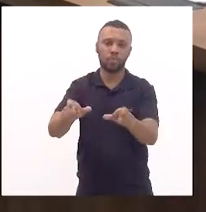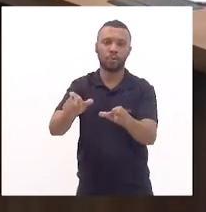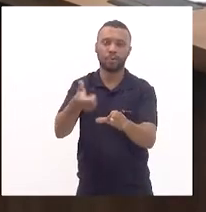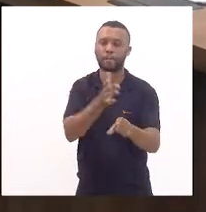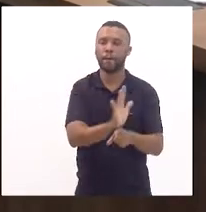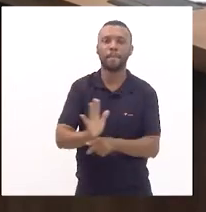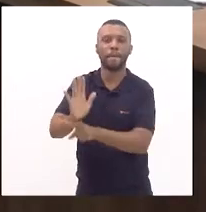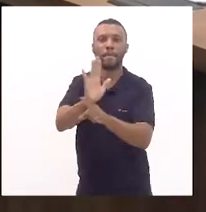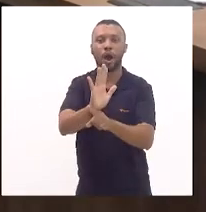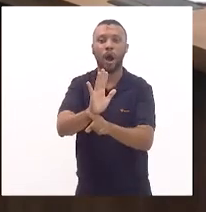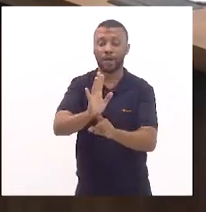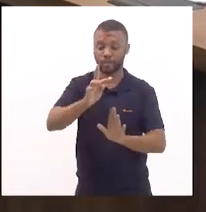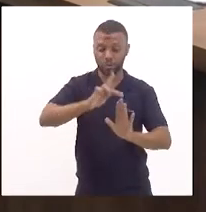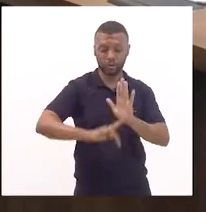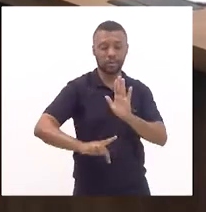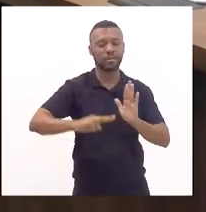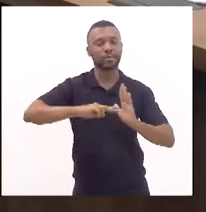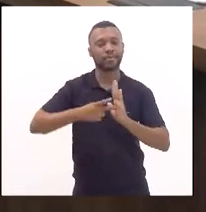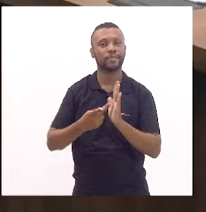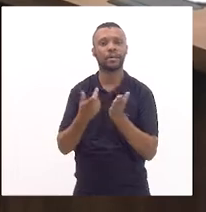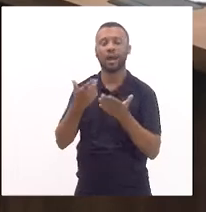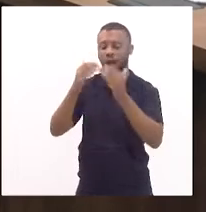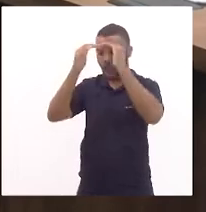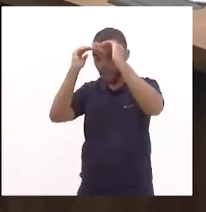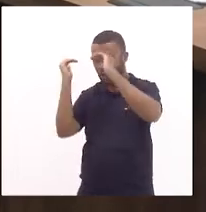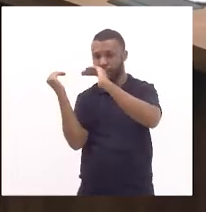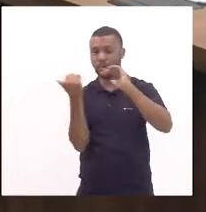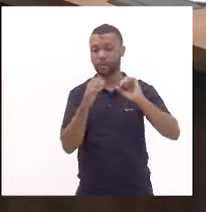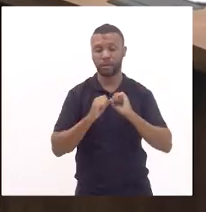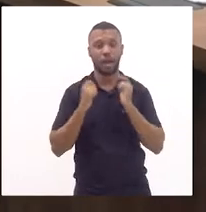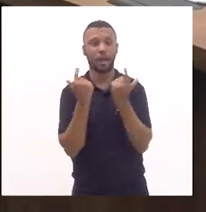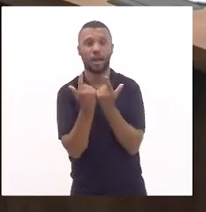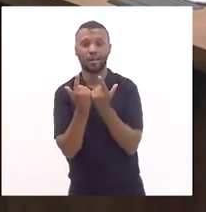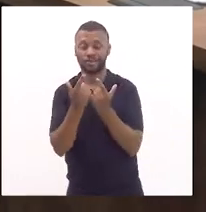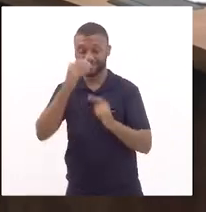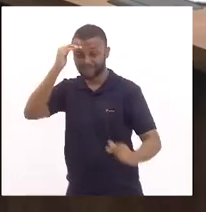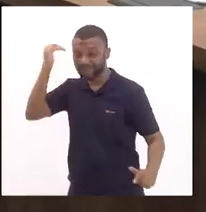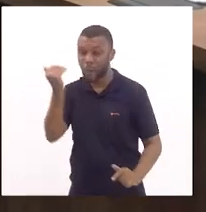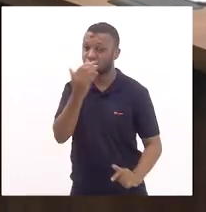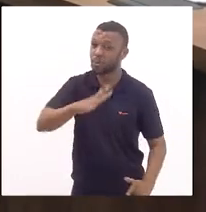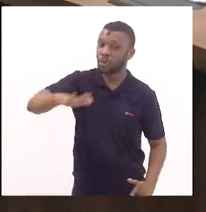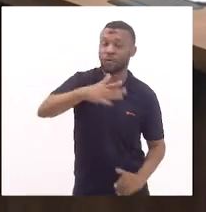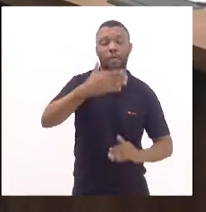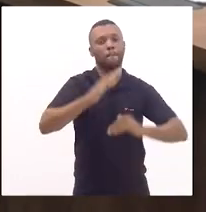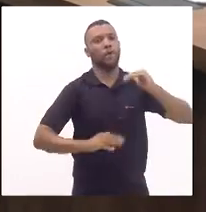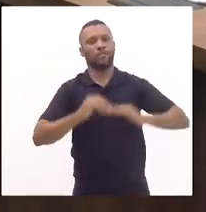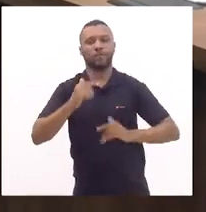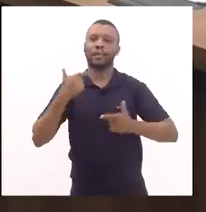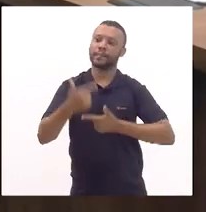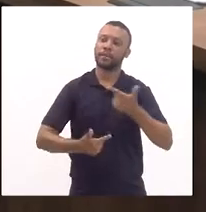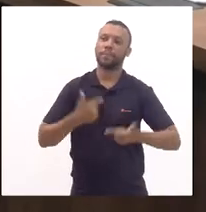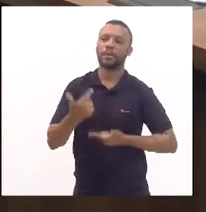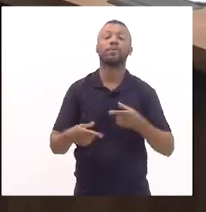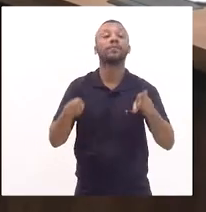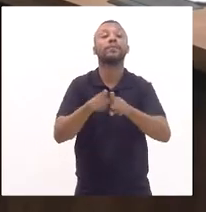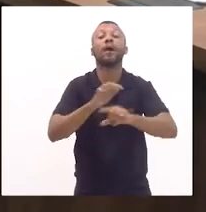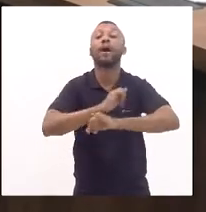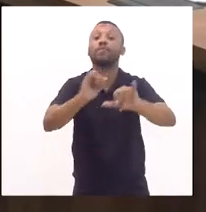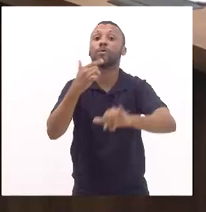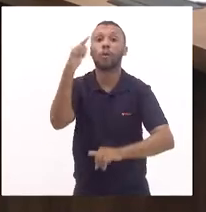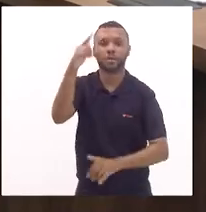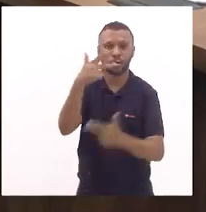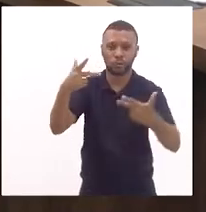significa respeito do Parlamento a todos vocês, trabalhadores. E outra coisa,